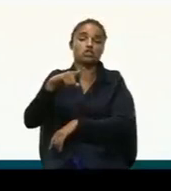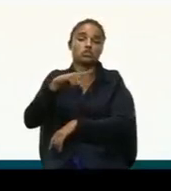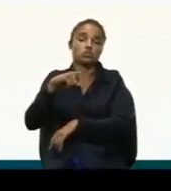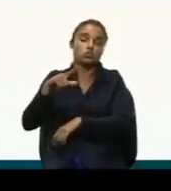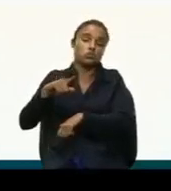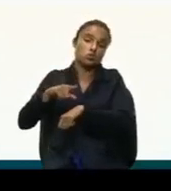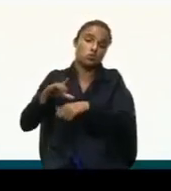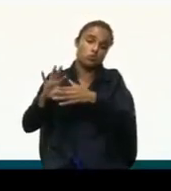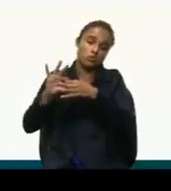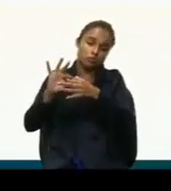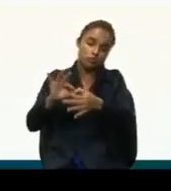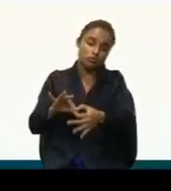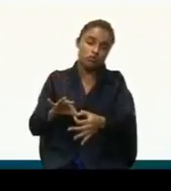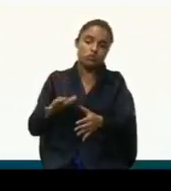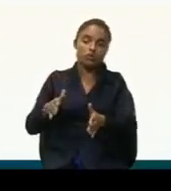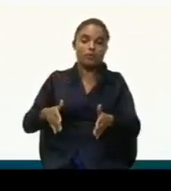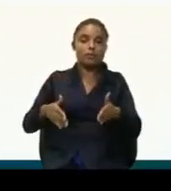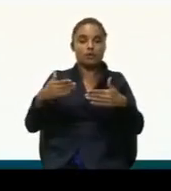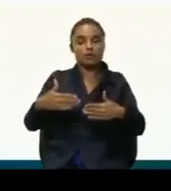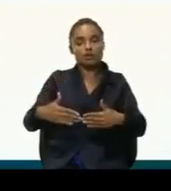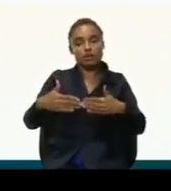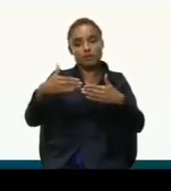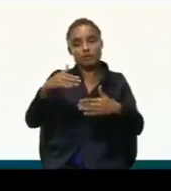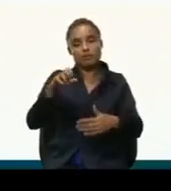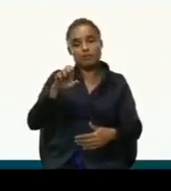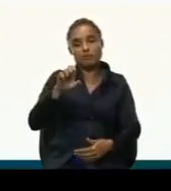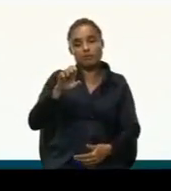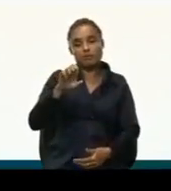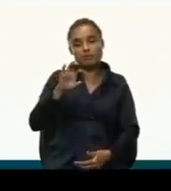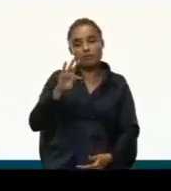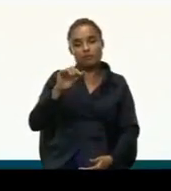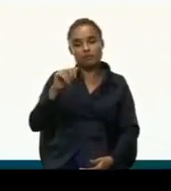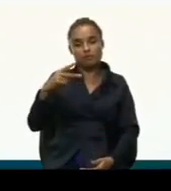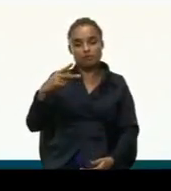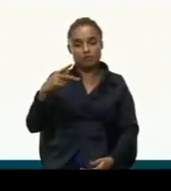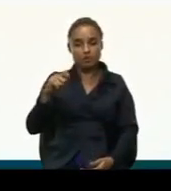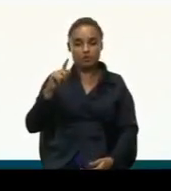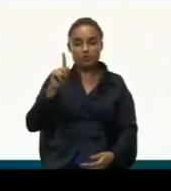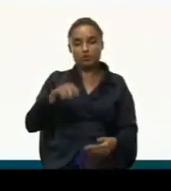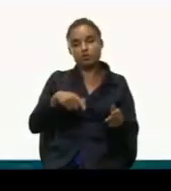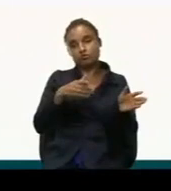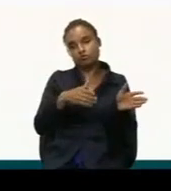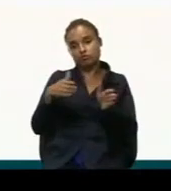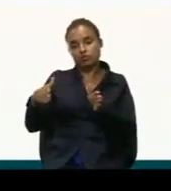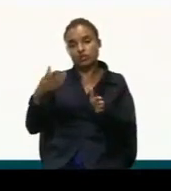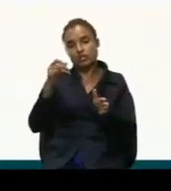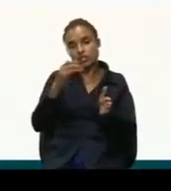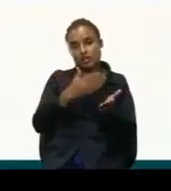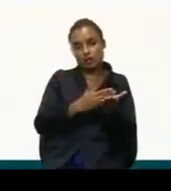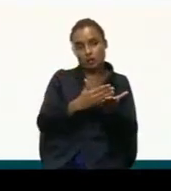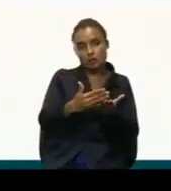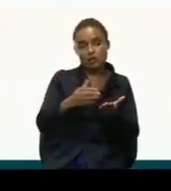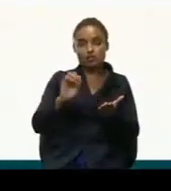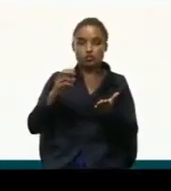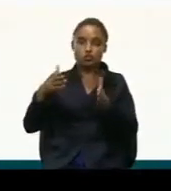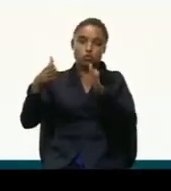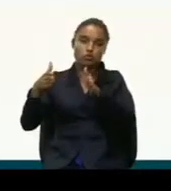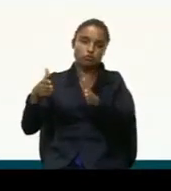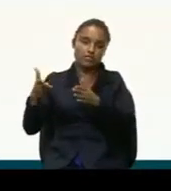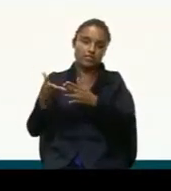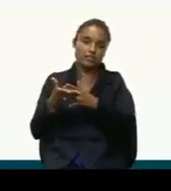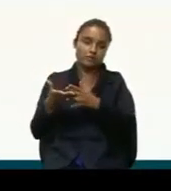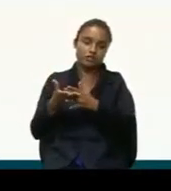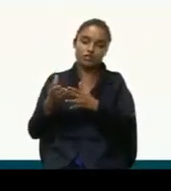do momento da obra, né? Dependendo da etapa daquela construção. E por fim, né? Quando finaliza a